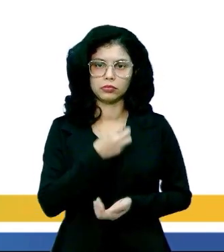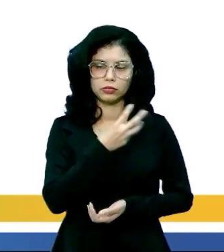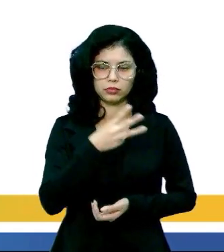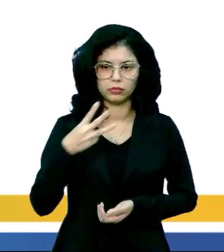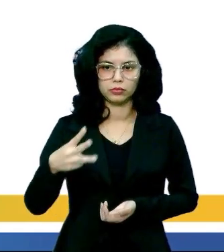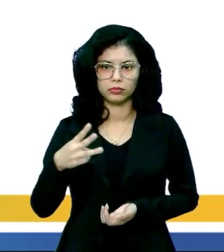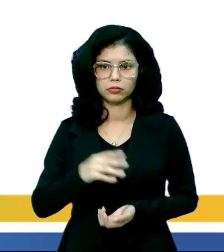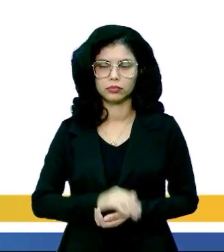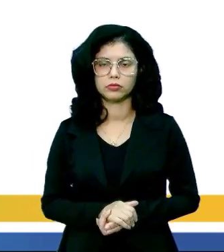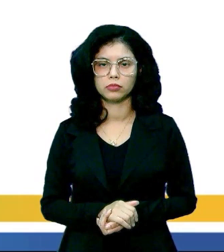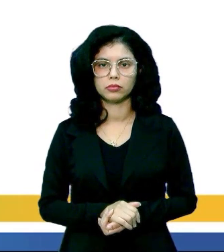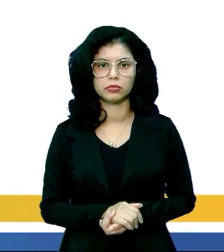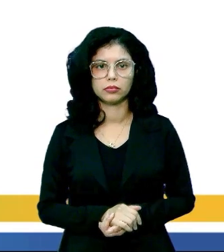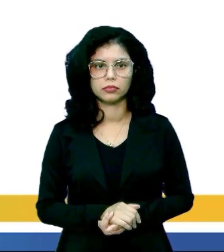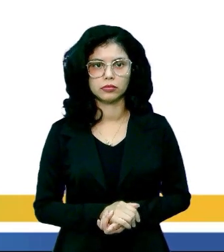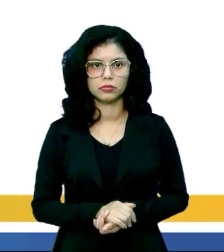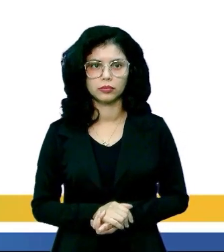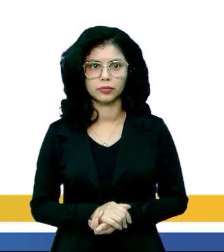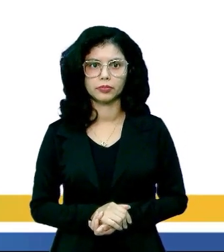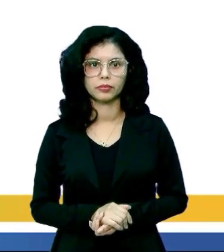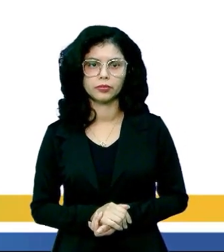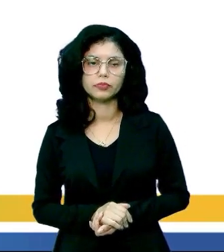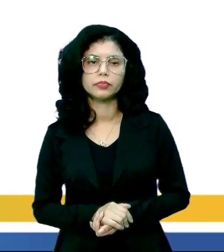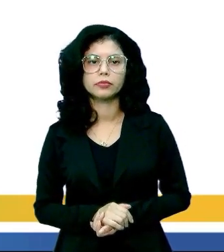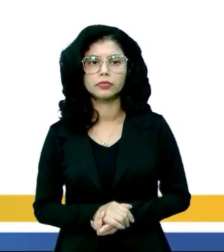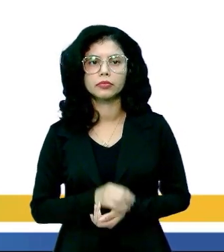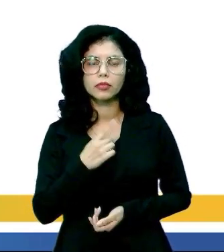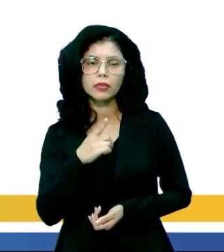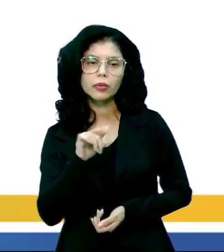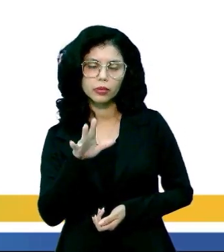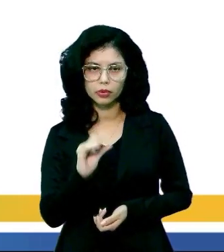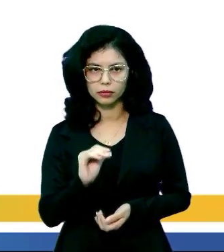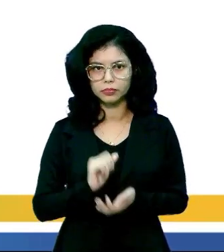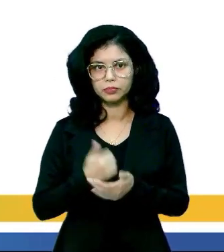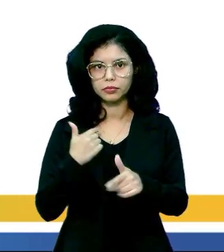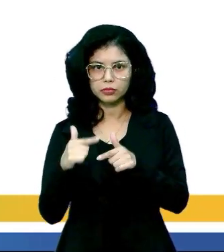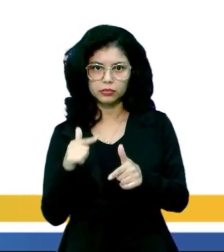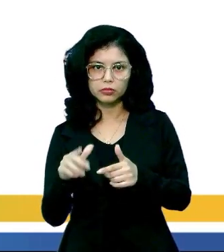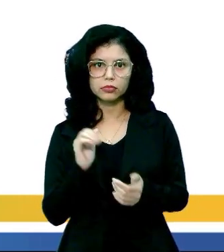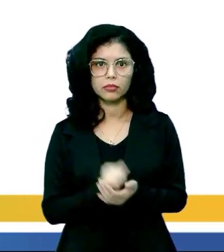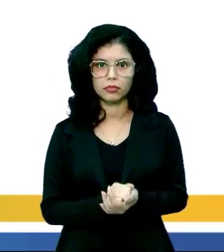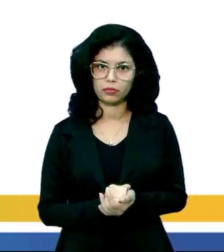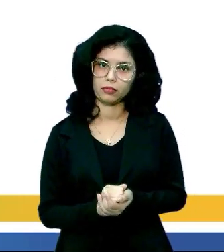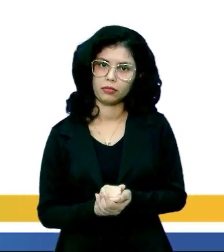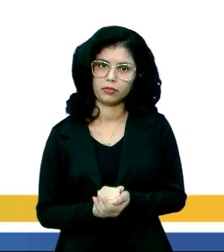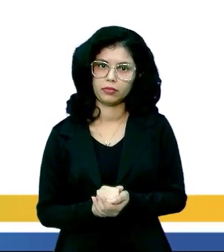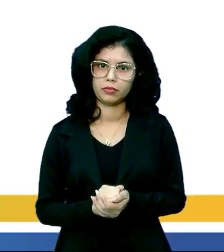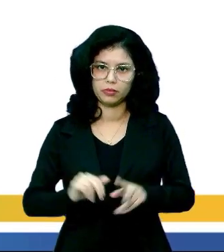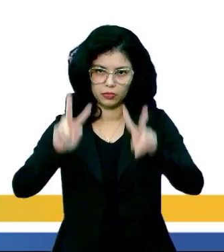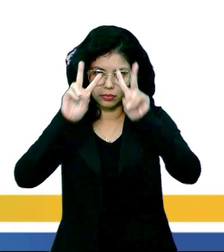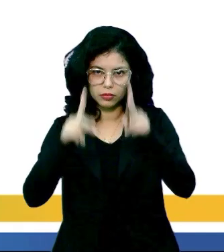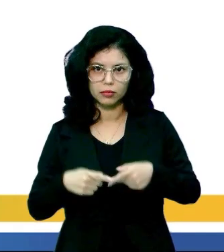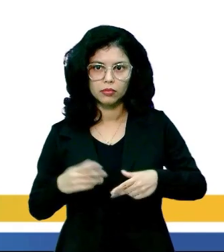prova Enem, na página 33. Paulo trabalha no setor de